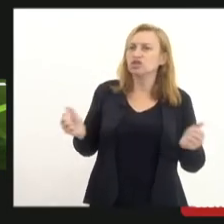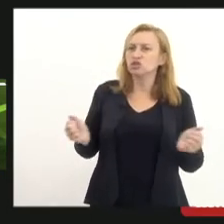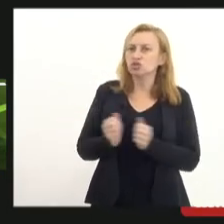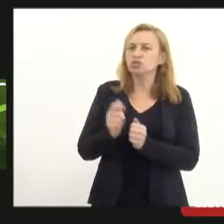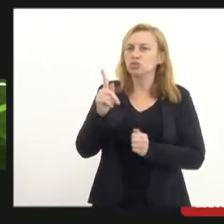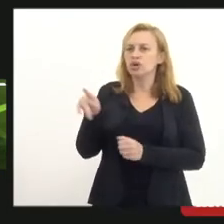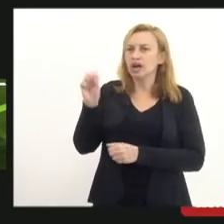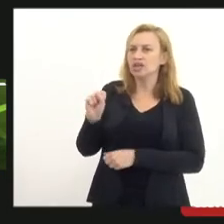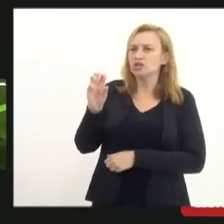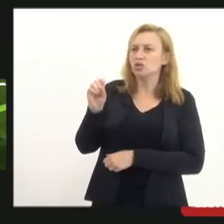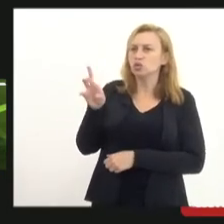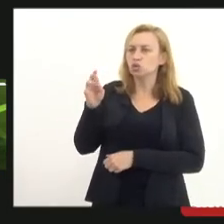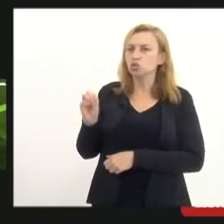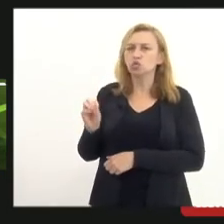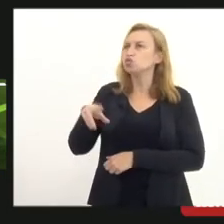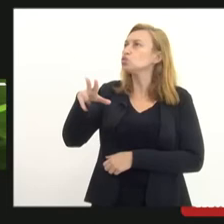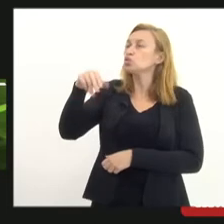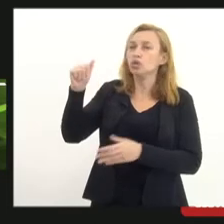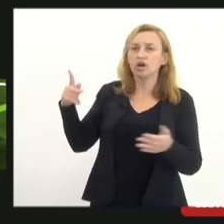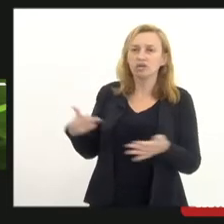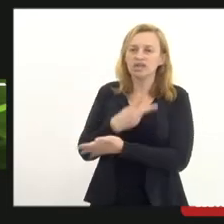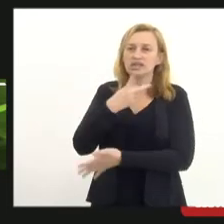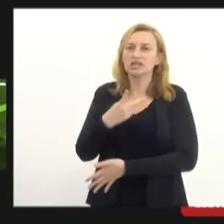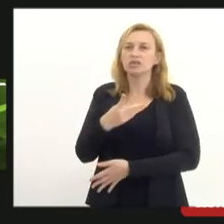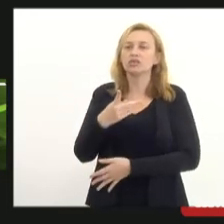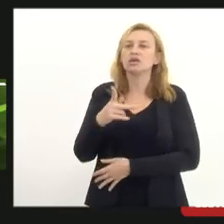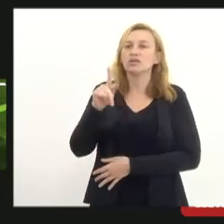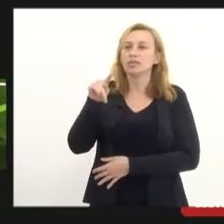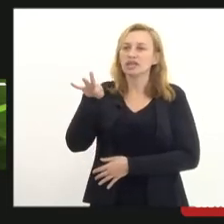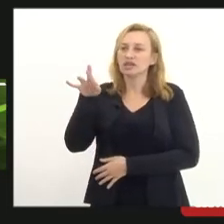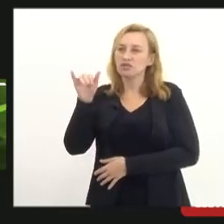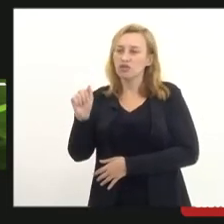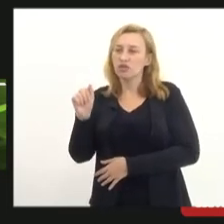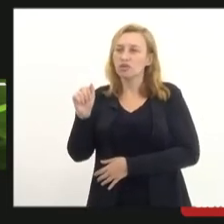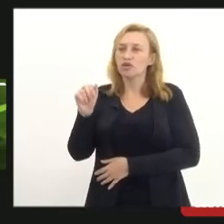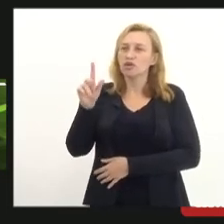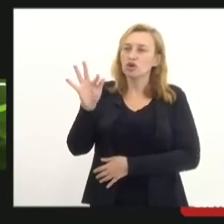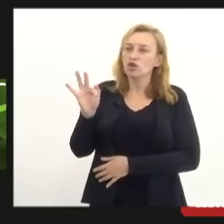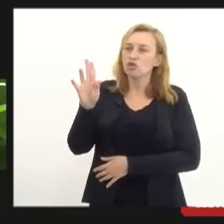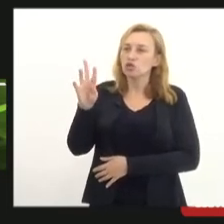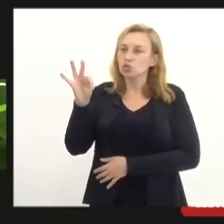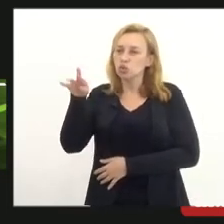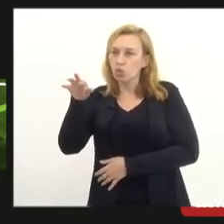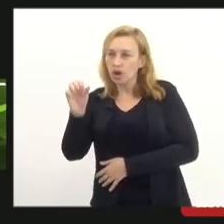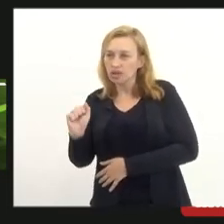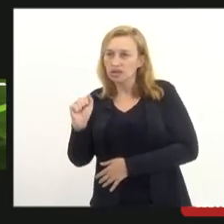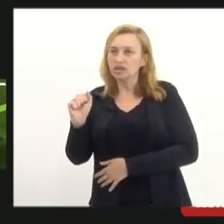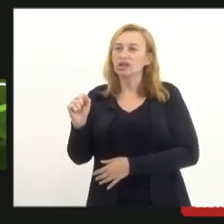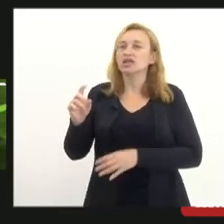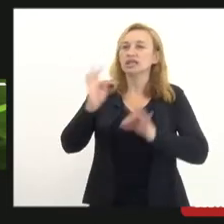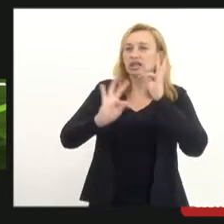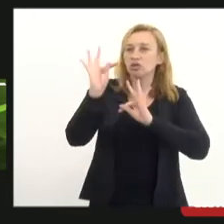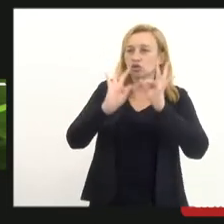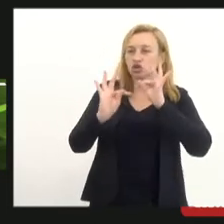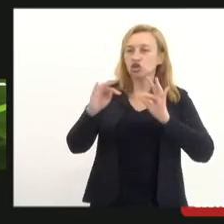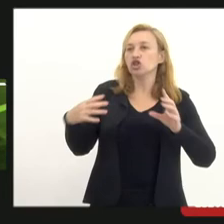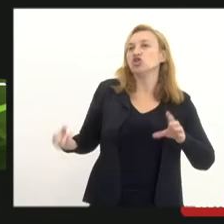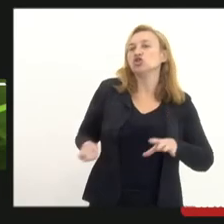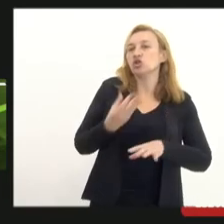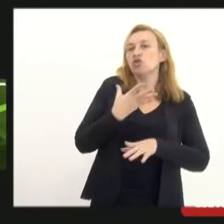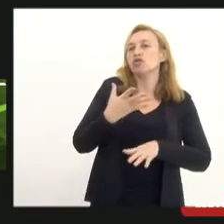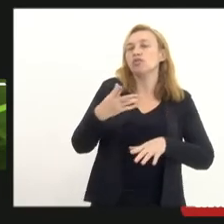nunca foi feito numa unidade flutuante, sim em plataforma fixa, não em unidade flutuante. Isso é uma tecnologia nova no Brasil que o time técnico está